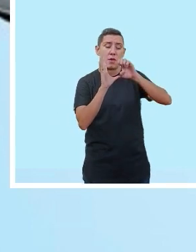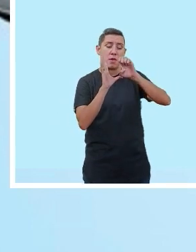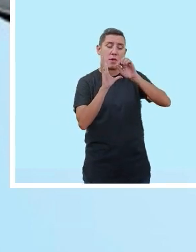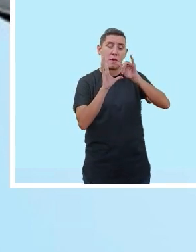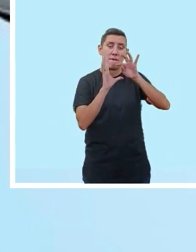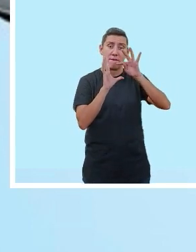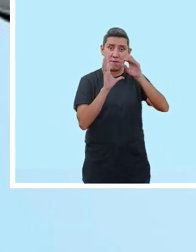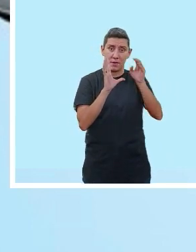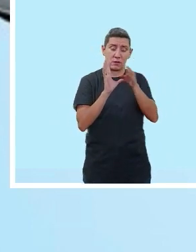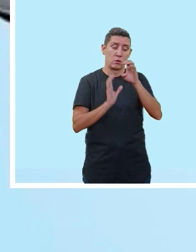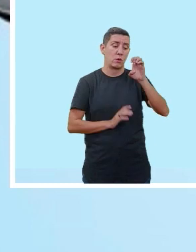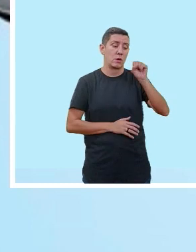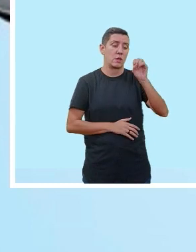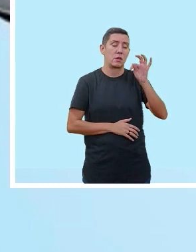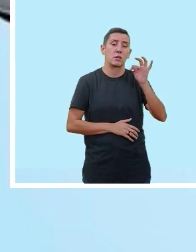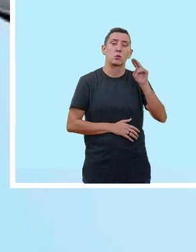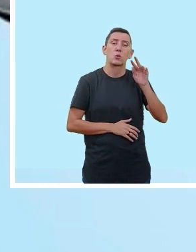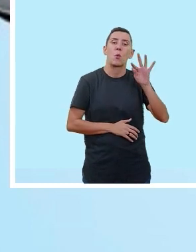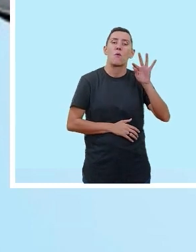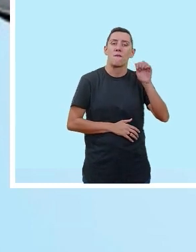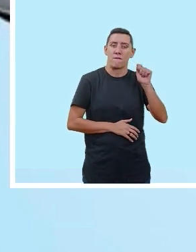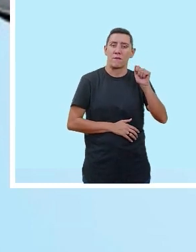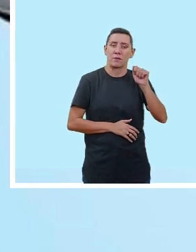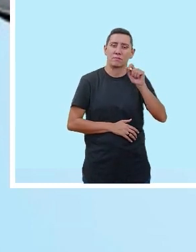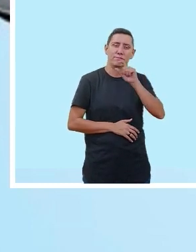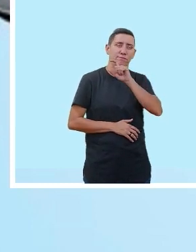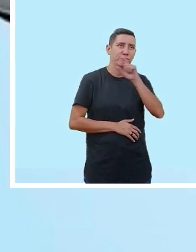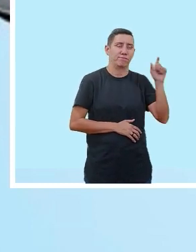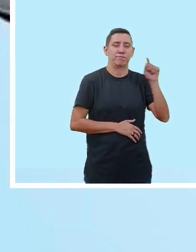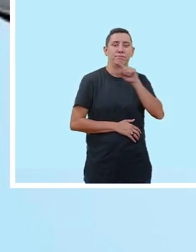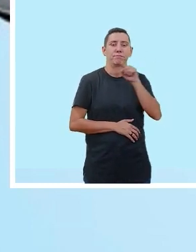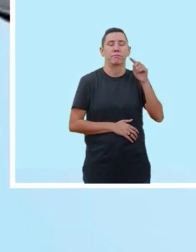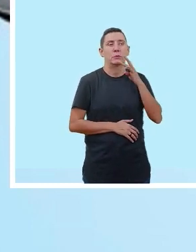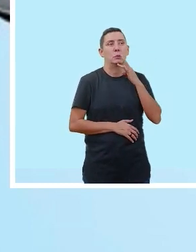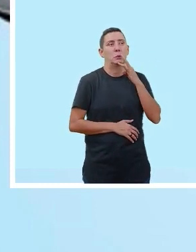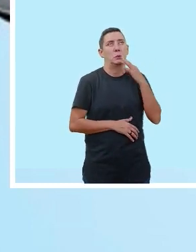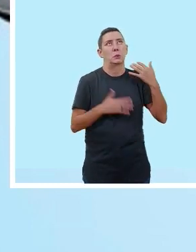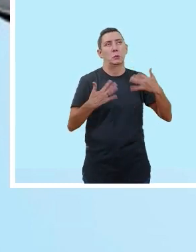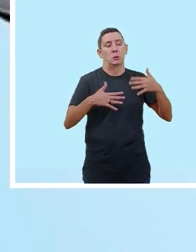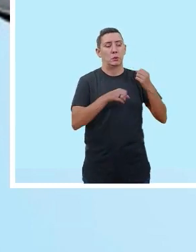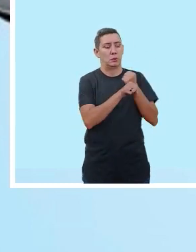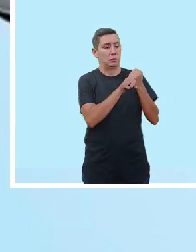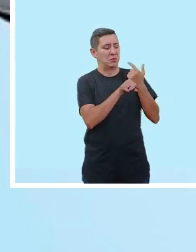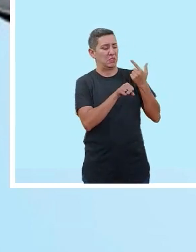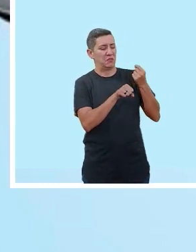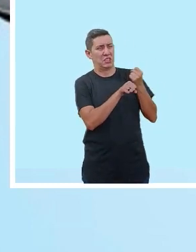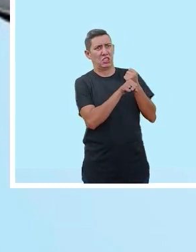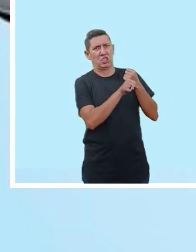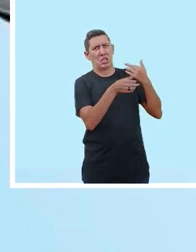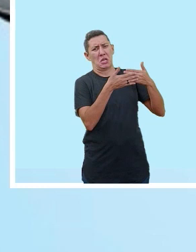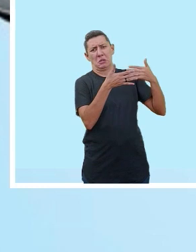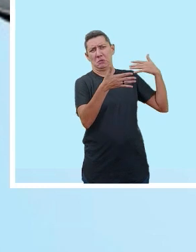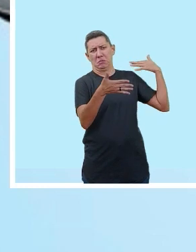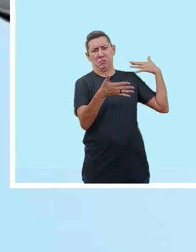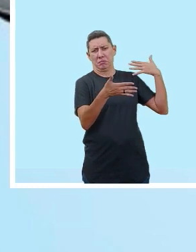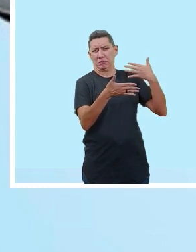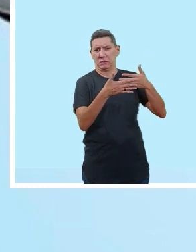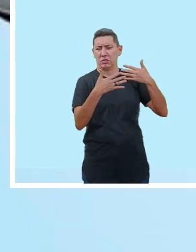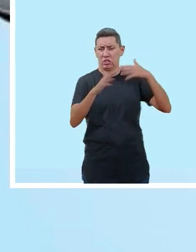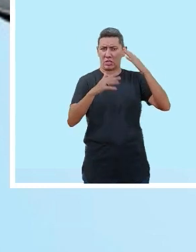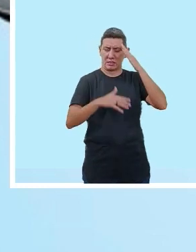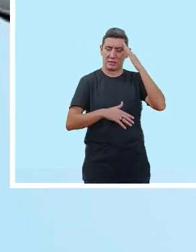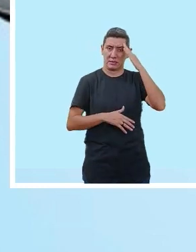né, ele vem sendo usado há mais de 20 anos, até muito mais do que isso, né? Mas eu acho que a primeira coisa que nós temos